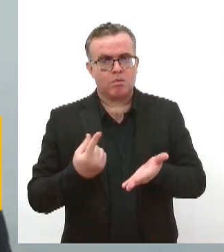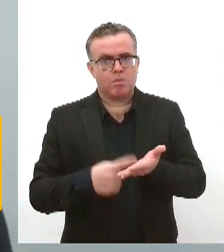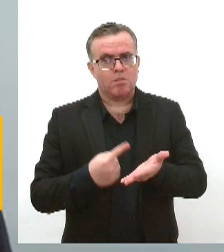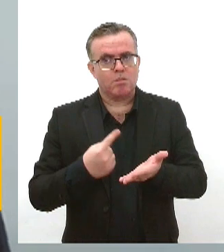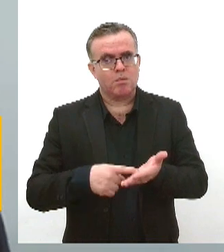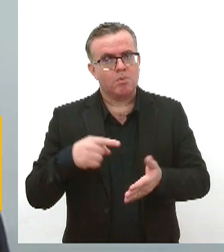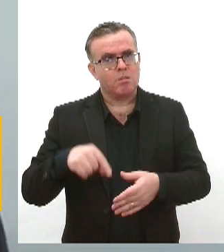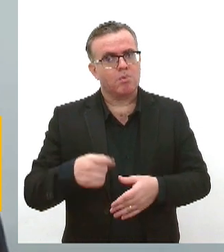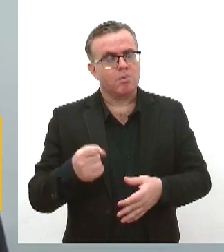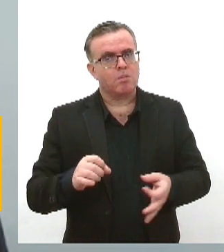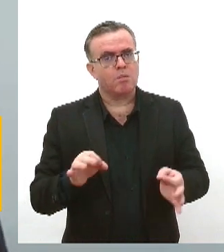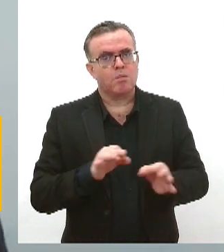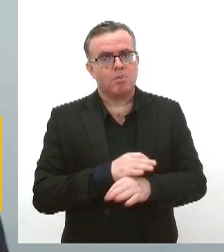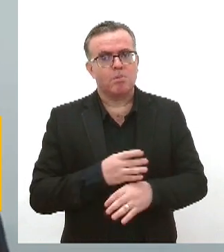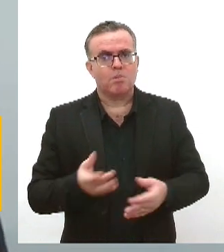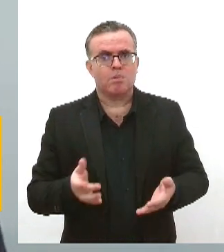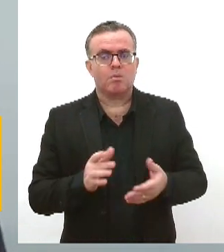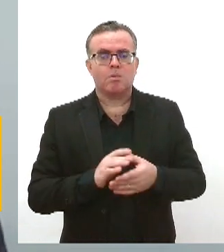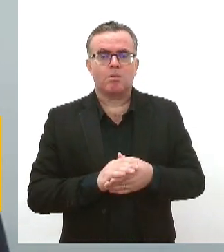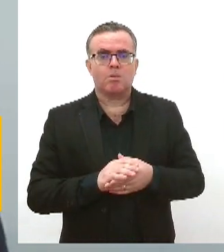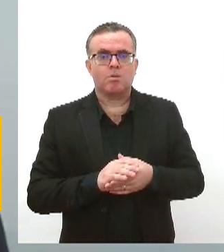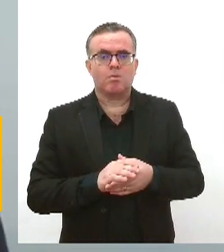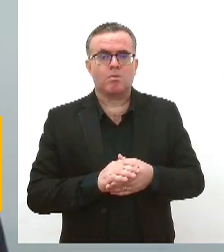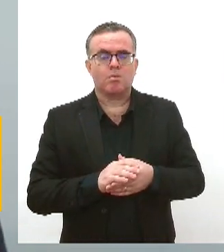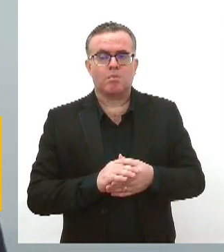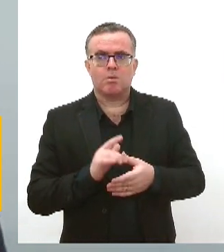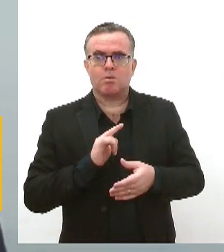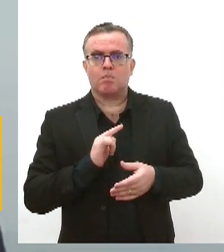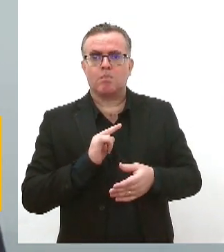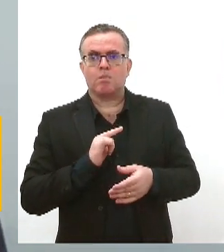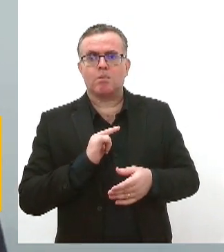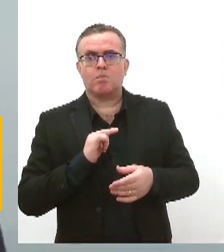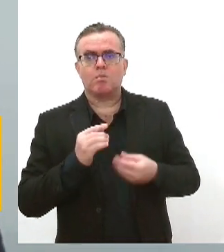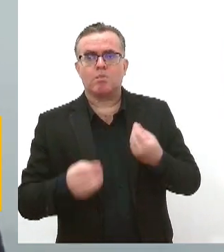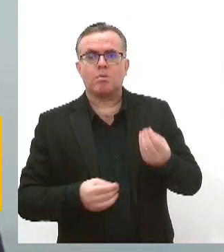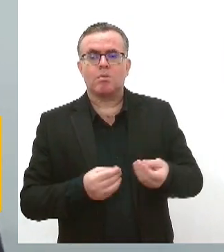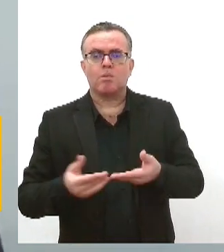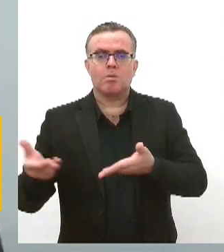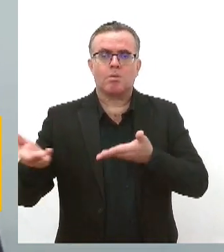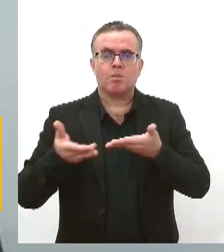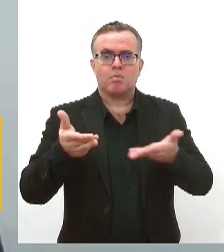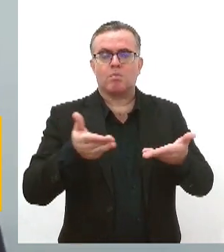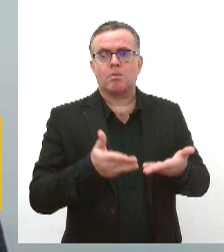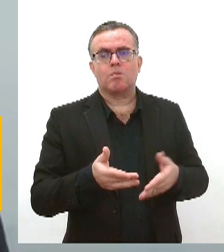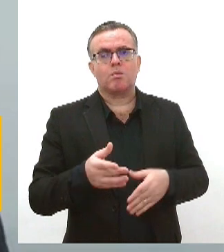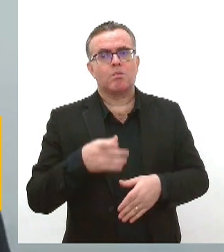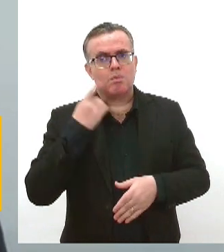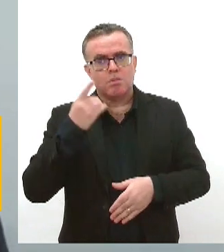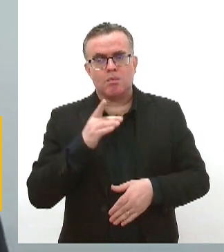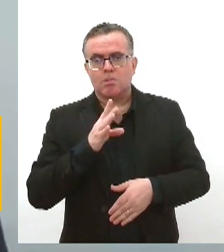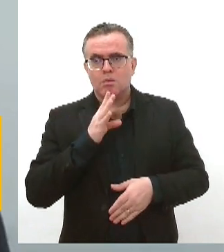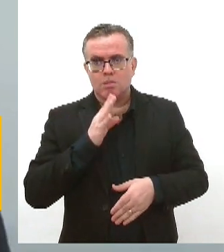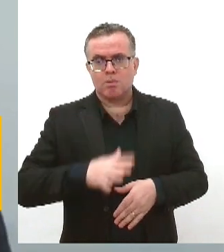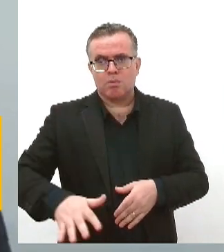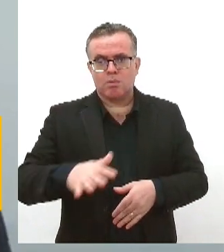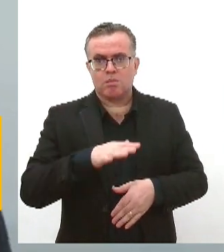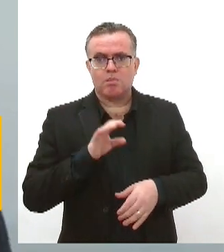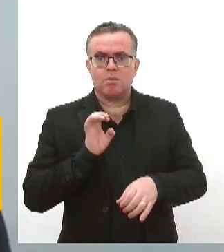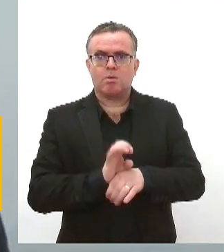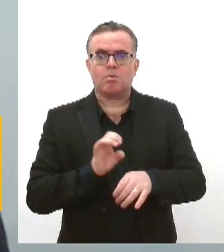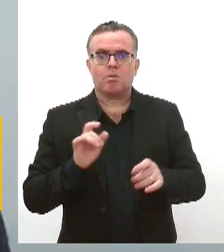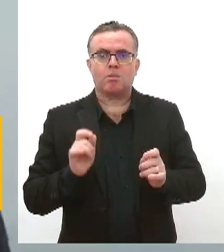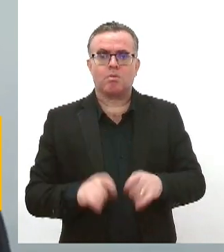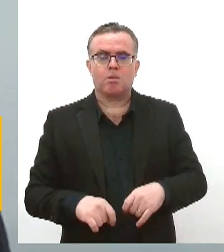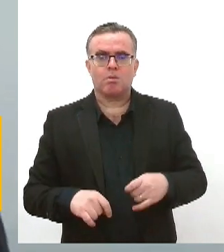poder ter uma forma de trazer os colegas deputados para Sergipe, conhecer nosso estado e também